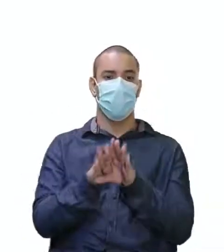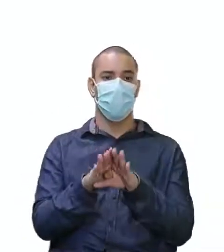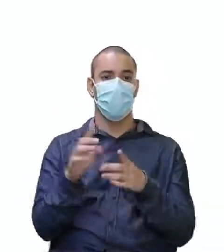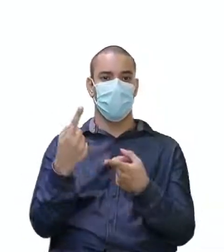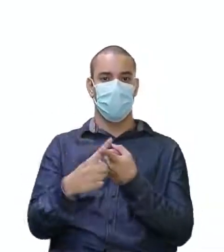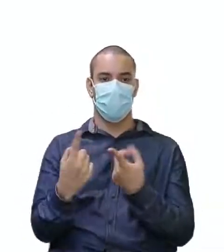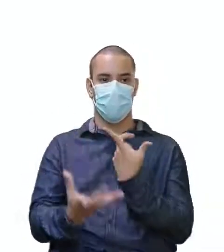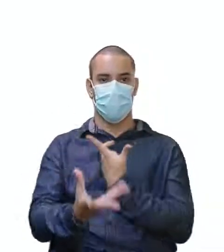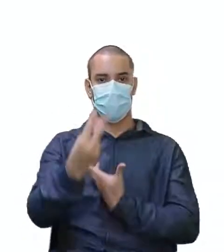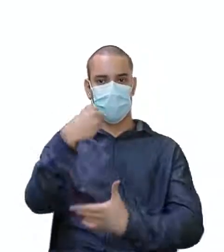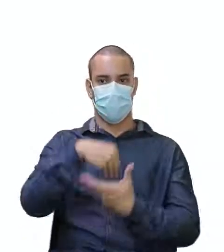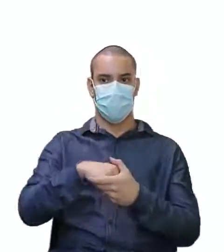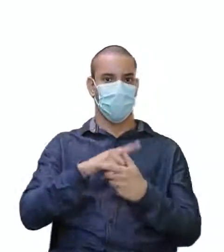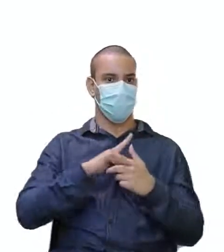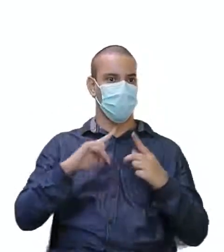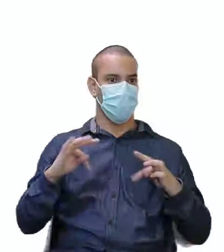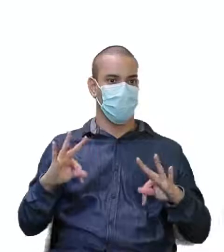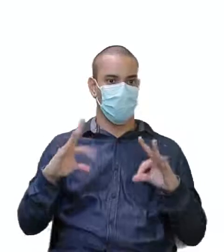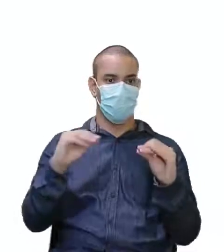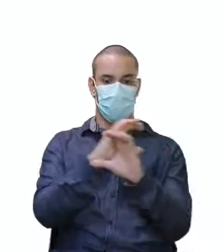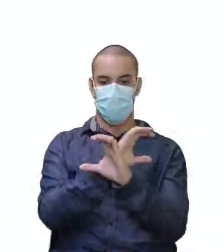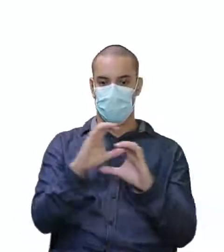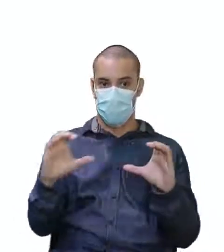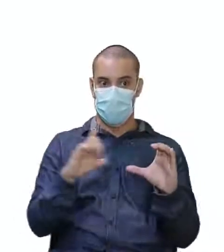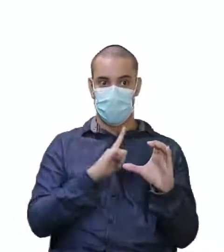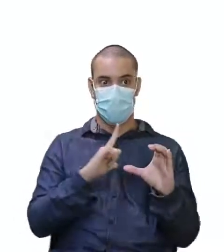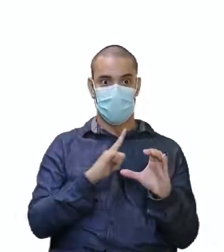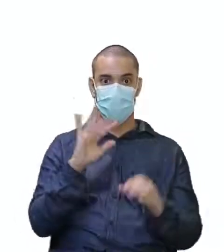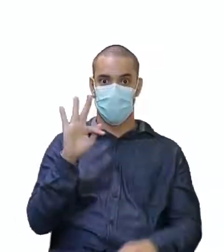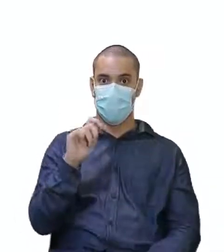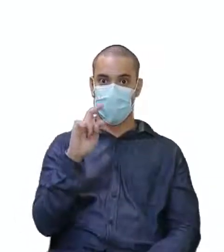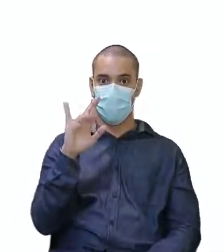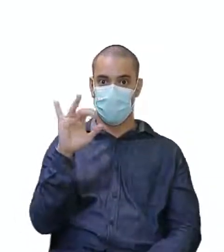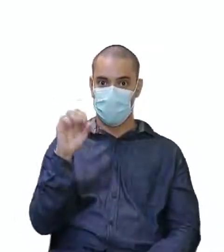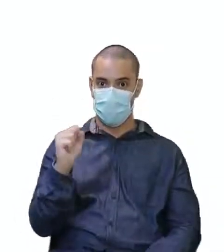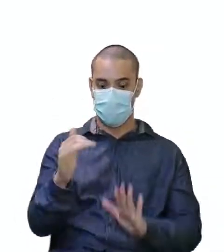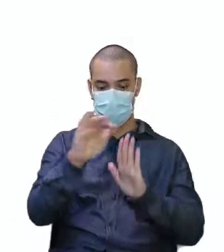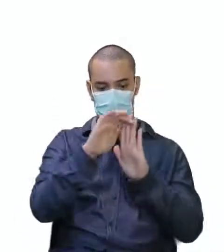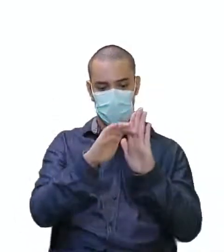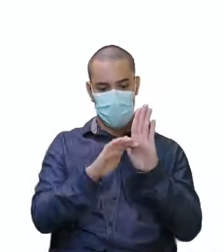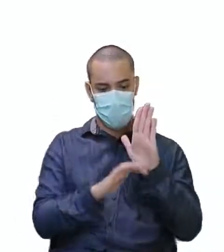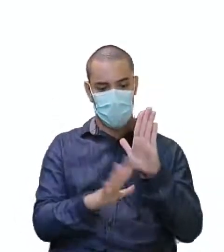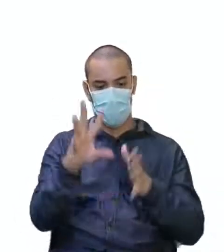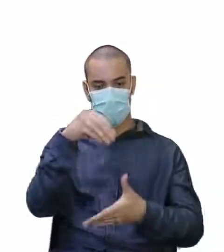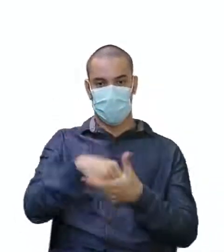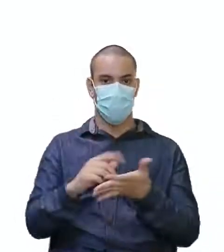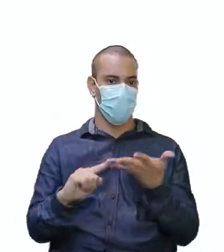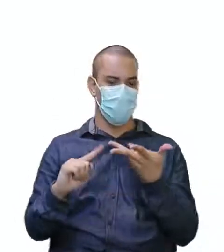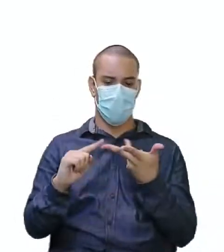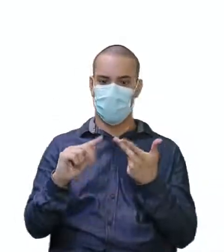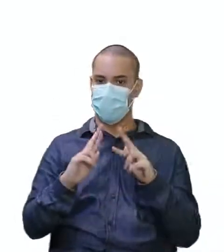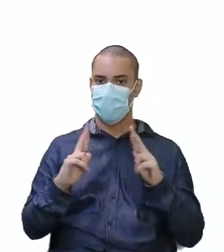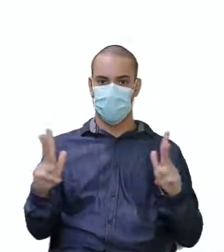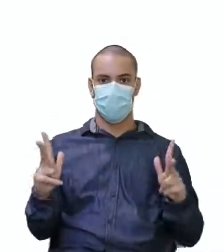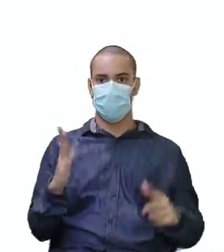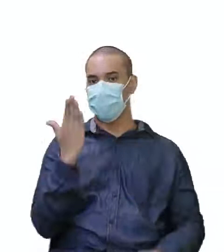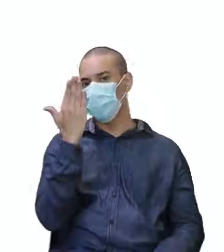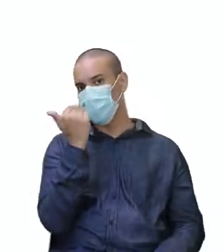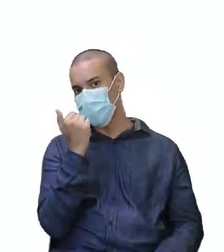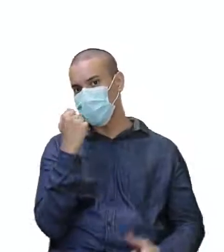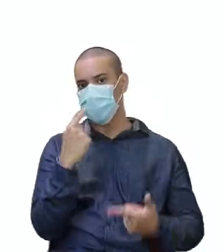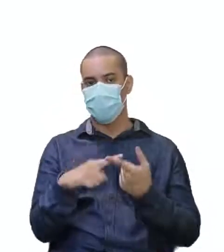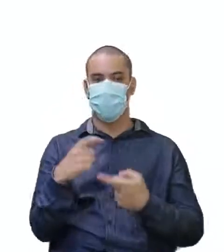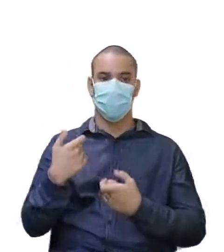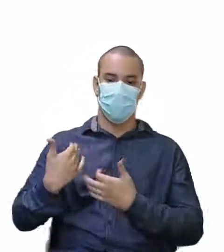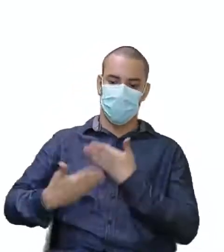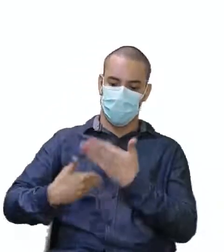aí já estão vários outros fatores inseridos nesse contexto. Questão da alimentação,